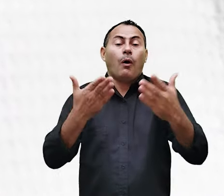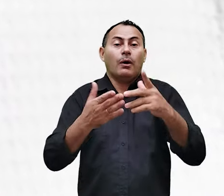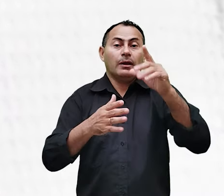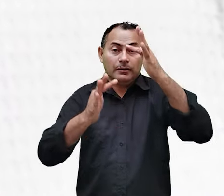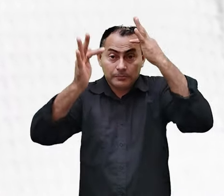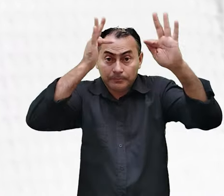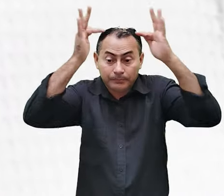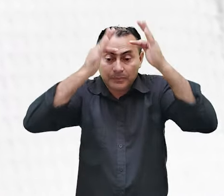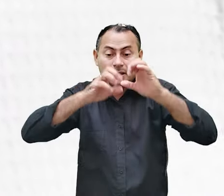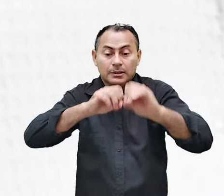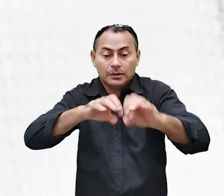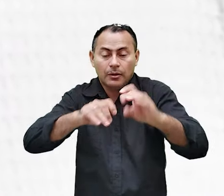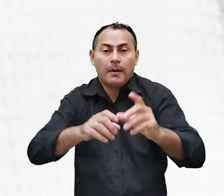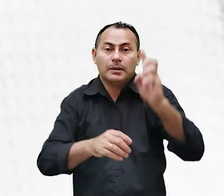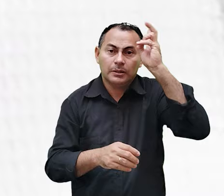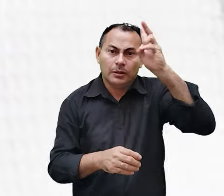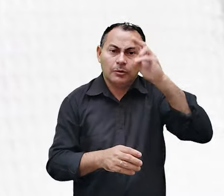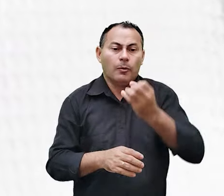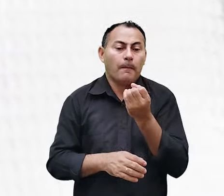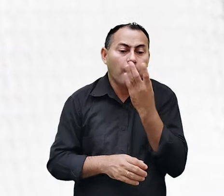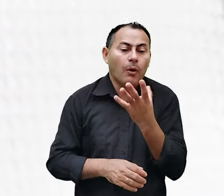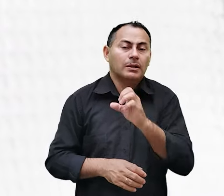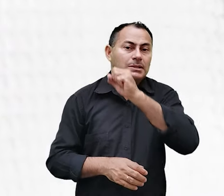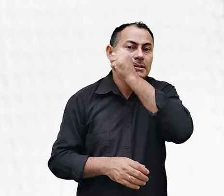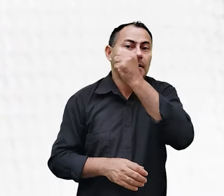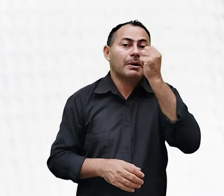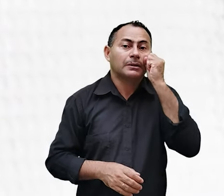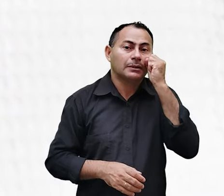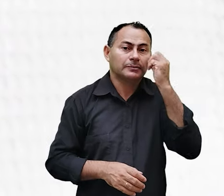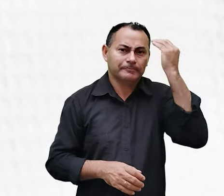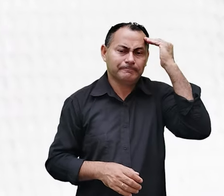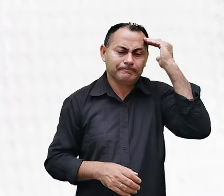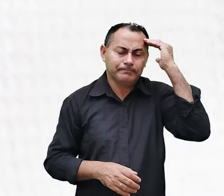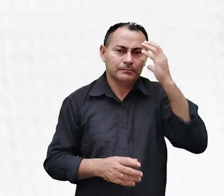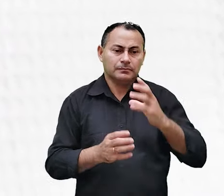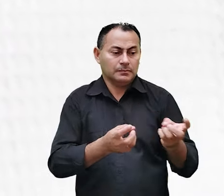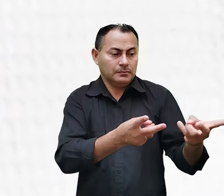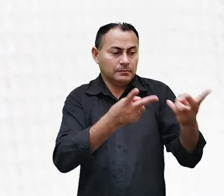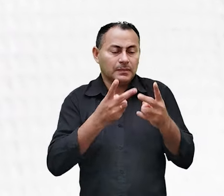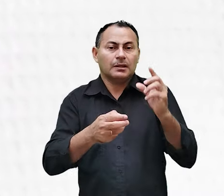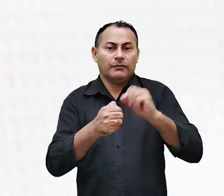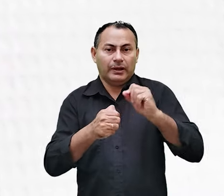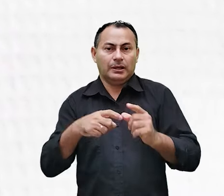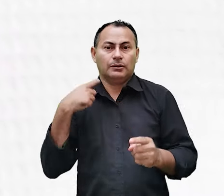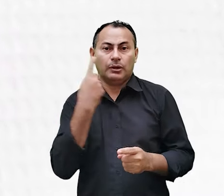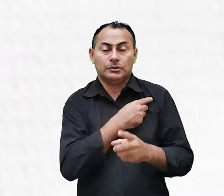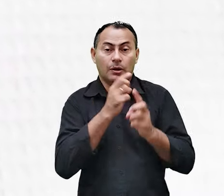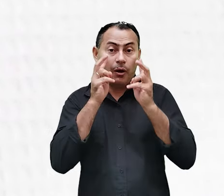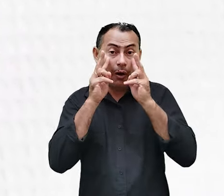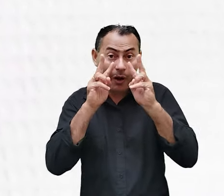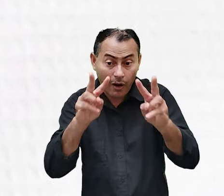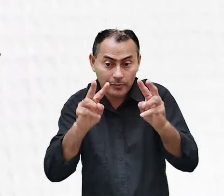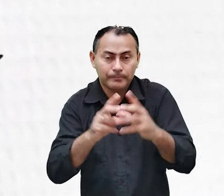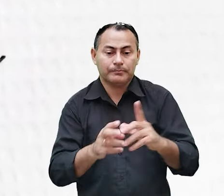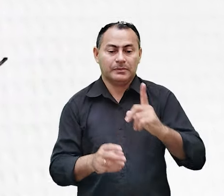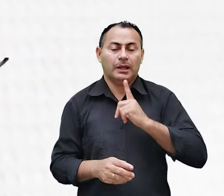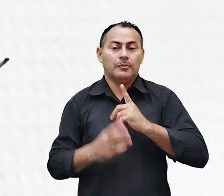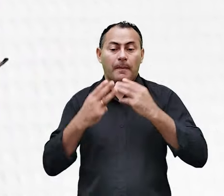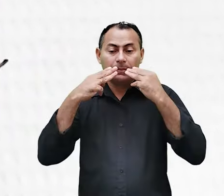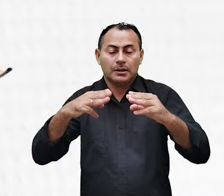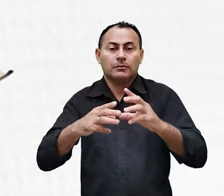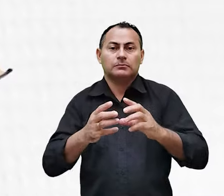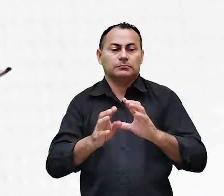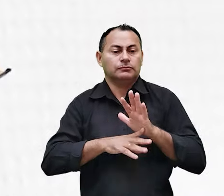você entende qual é a filosofia que Jesus ensinou com a parábola do bom samaritano, compreende a extensão do convite que ele nos faz. Prestem